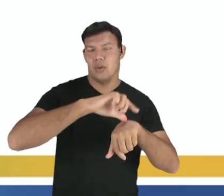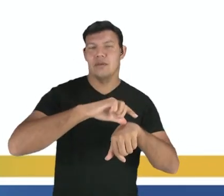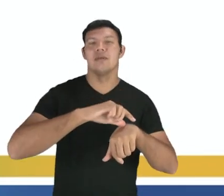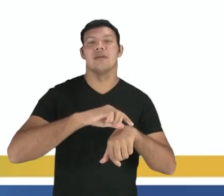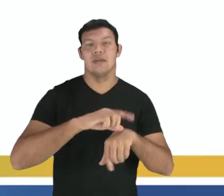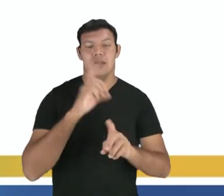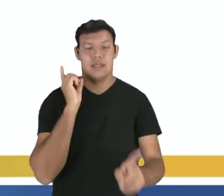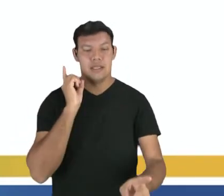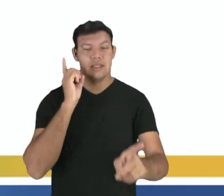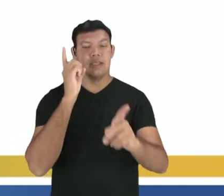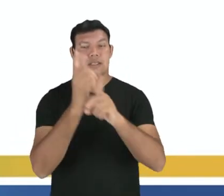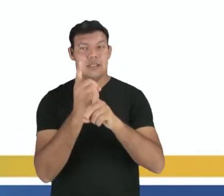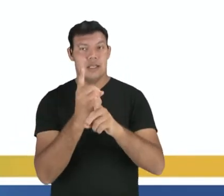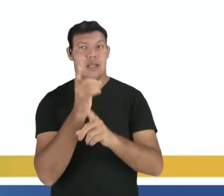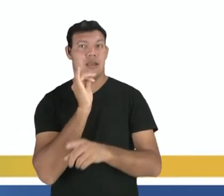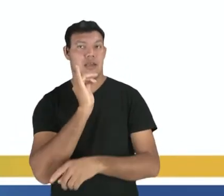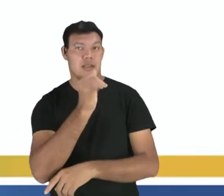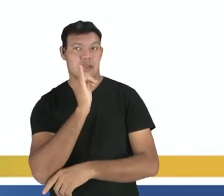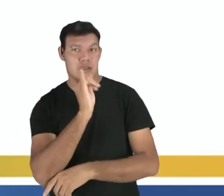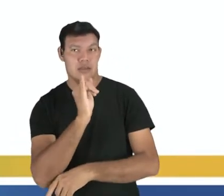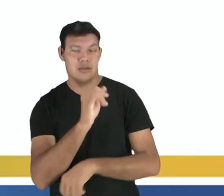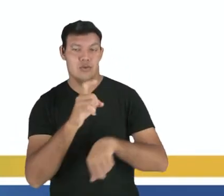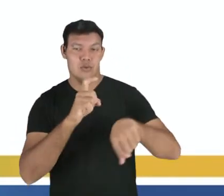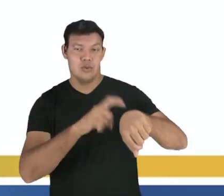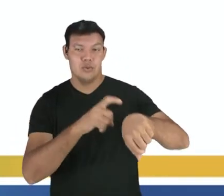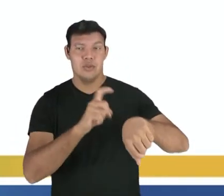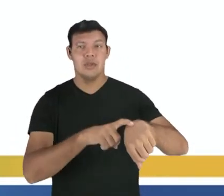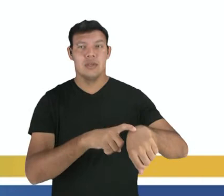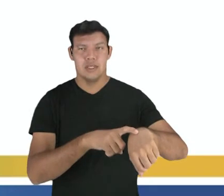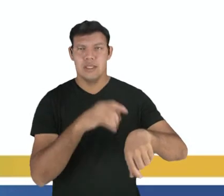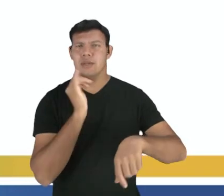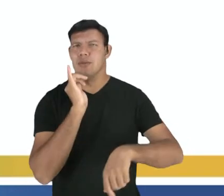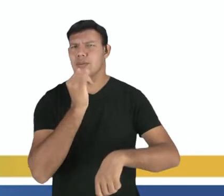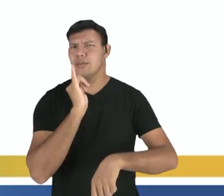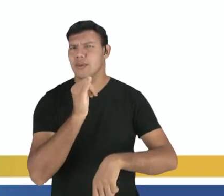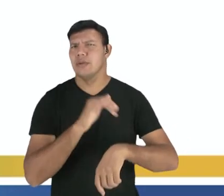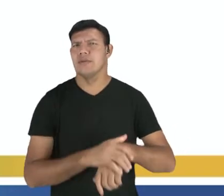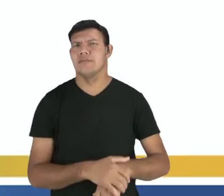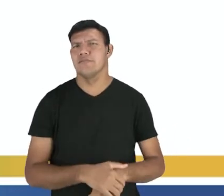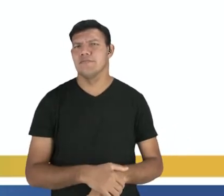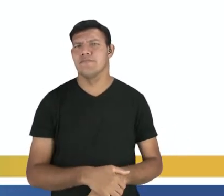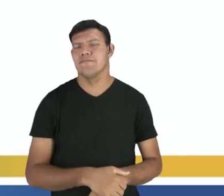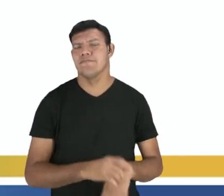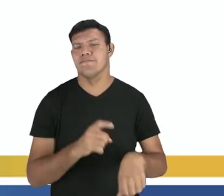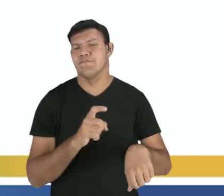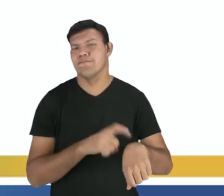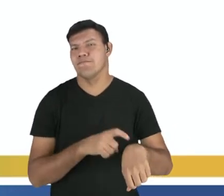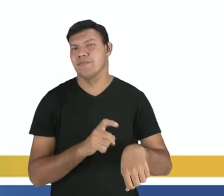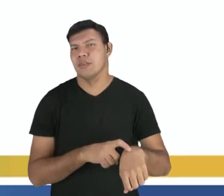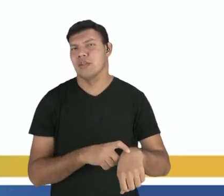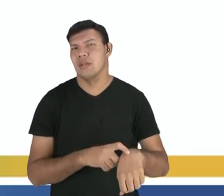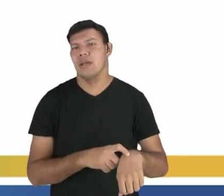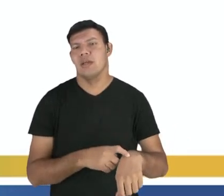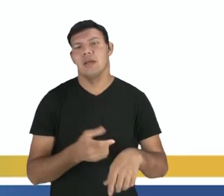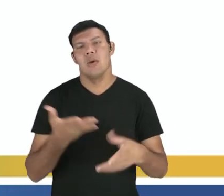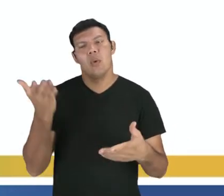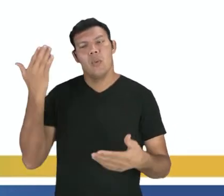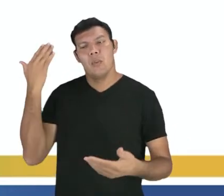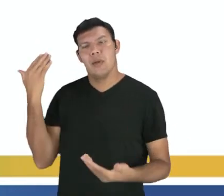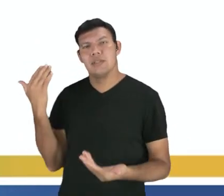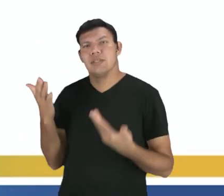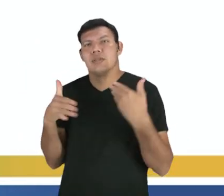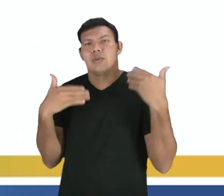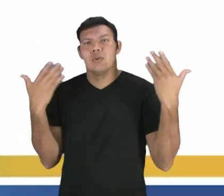saber você vai encontrar ali na narrativa o tempo daquela narrativa quanto tempo durou aquela narrativa em que época se